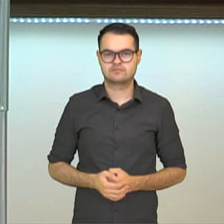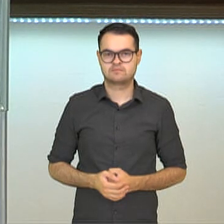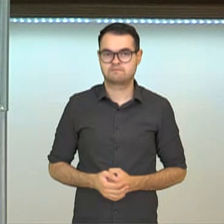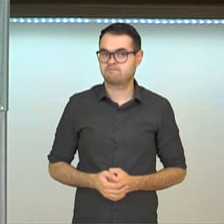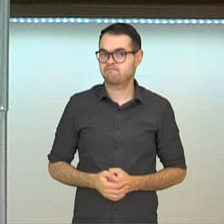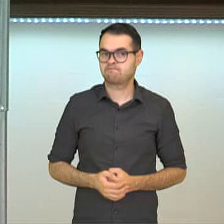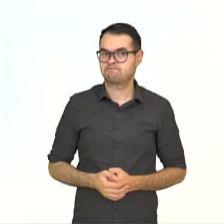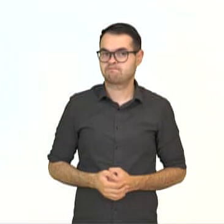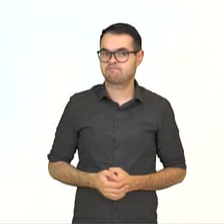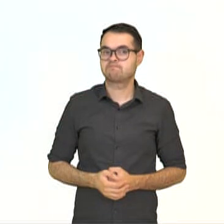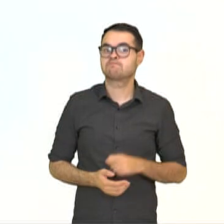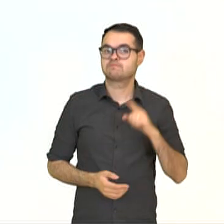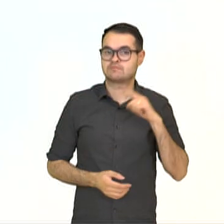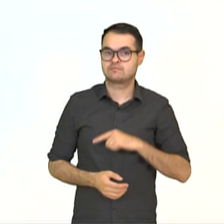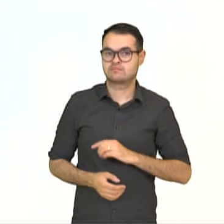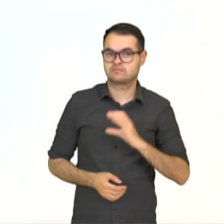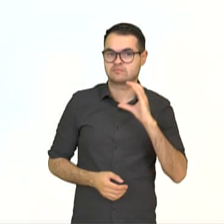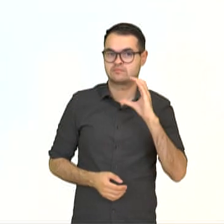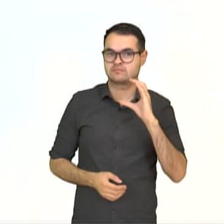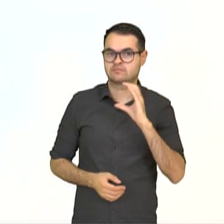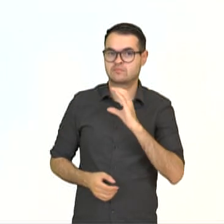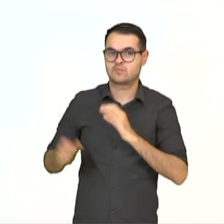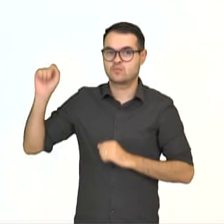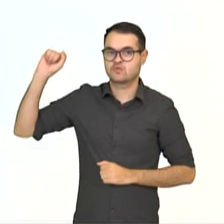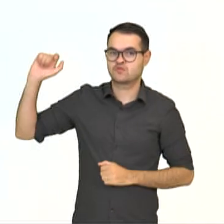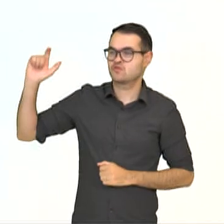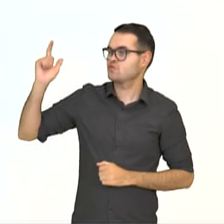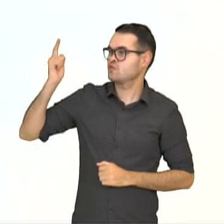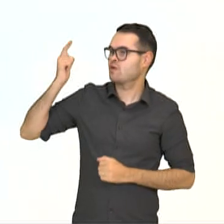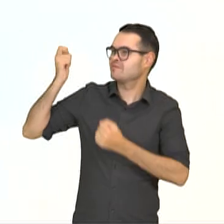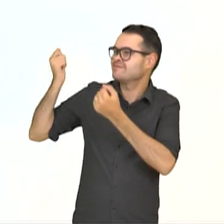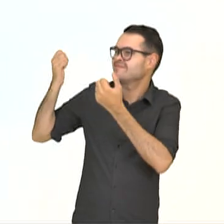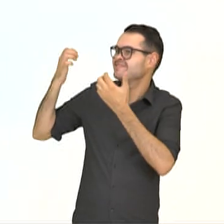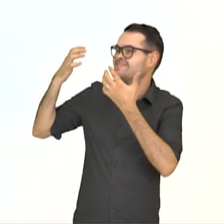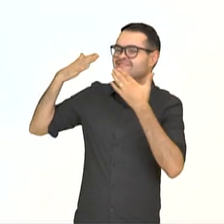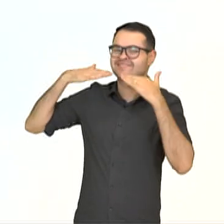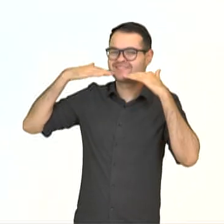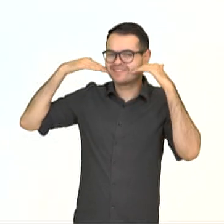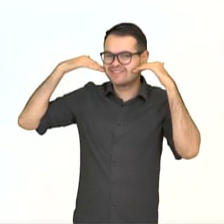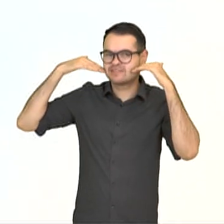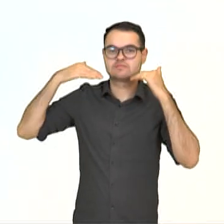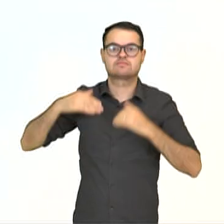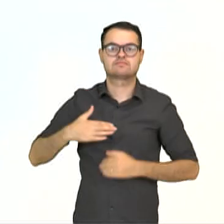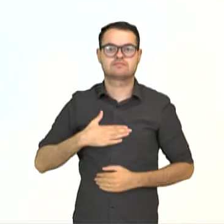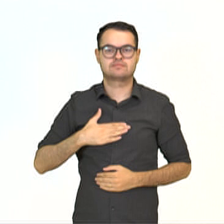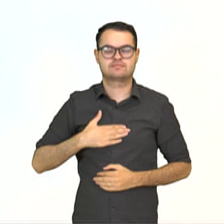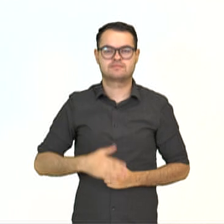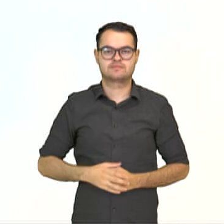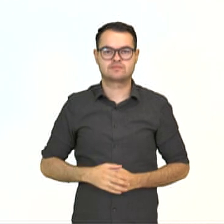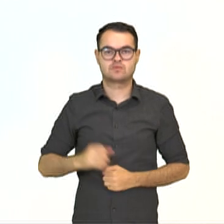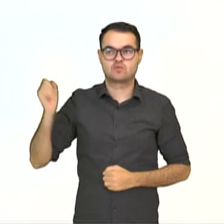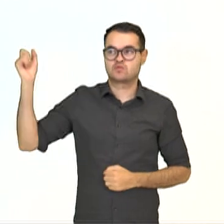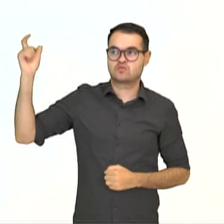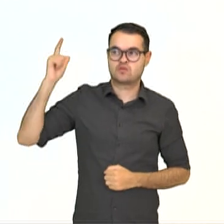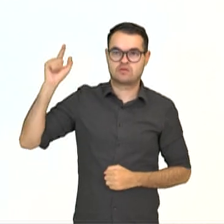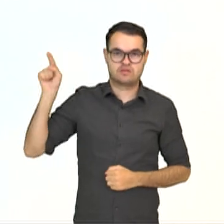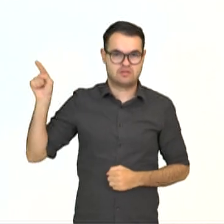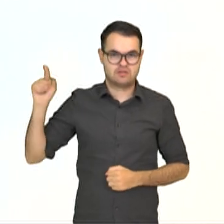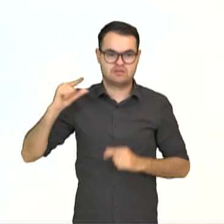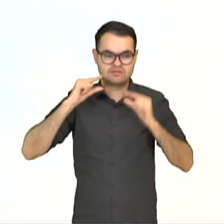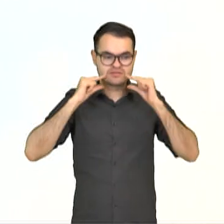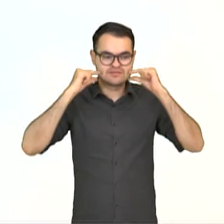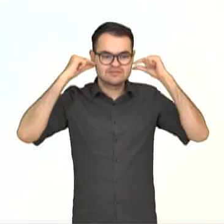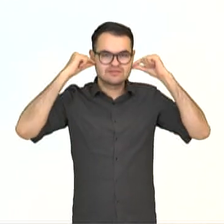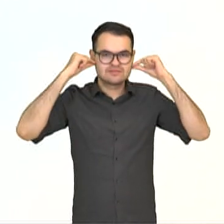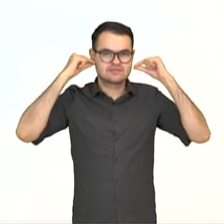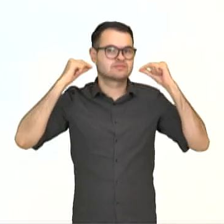Resposta correta é a letra C. O sol sorriu para mim. O sol é um astro celeste, nele não sorri. Quando eu digo